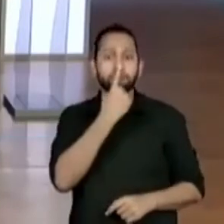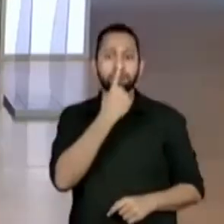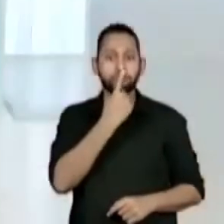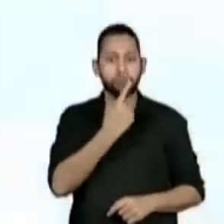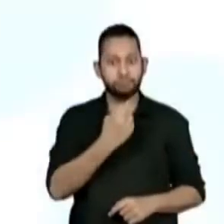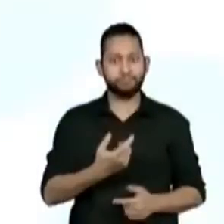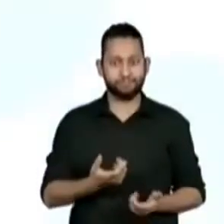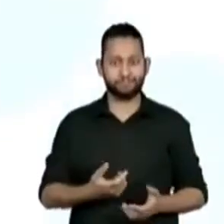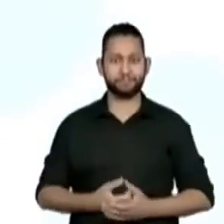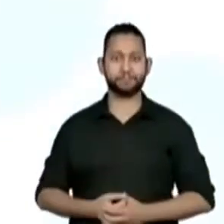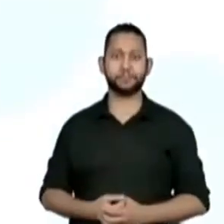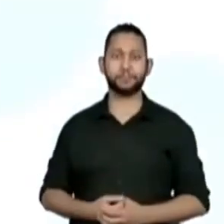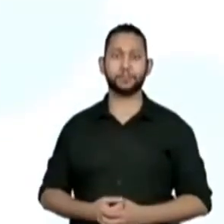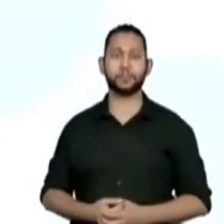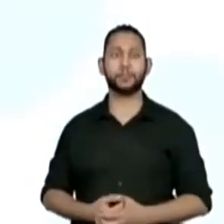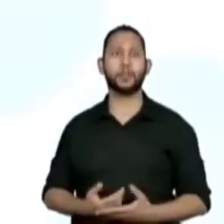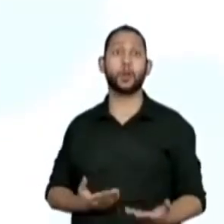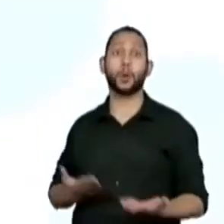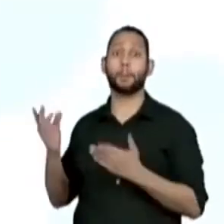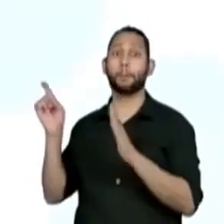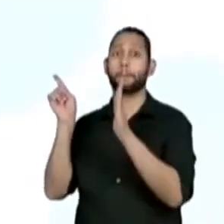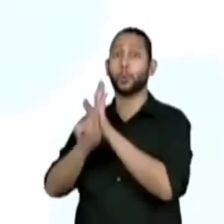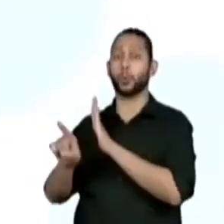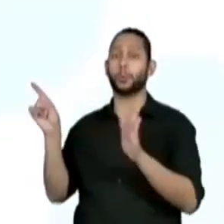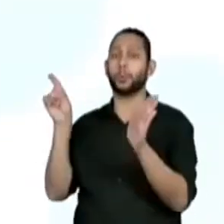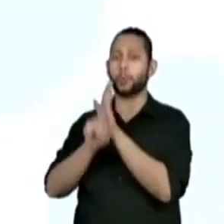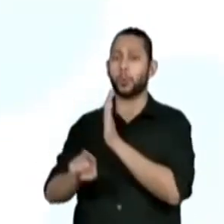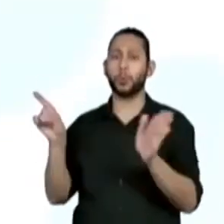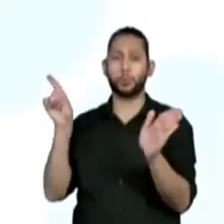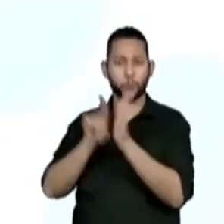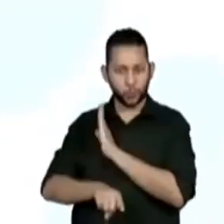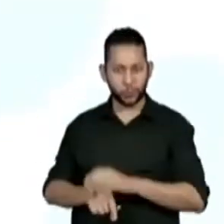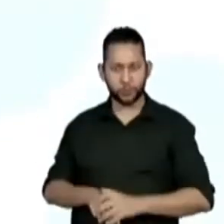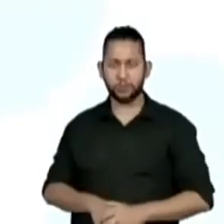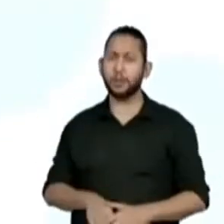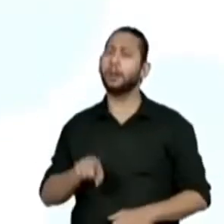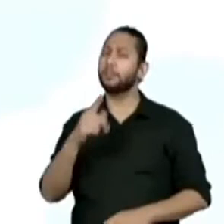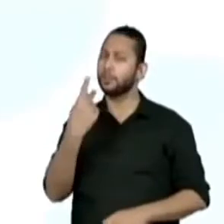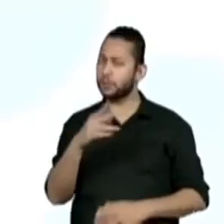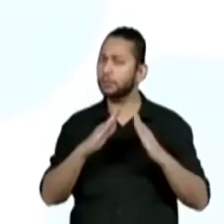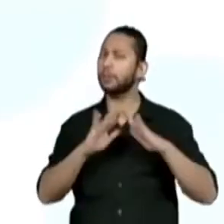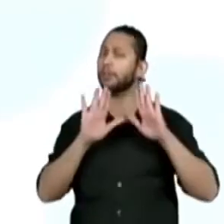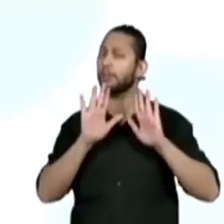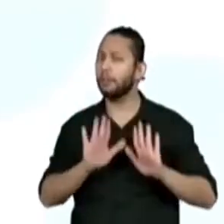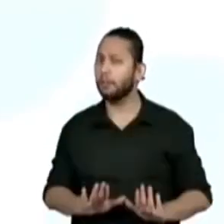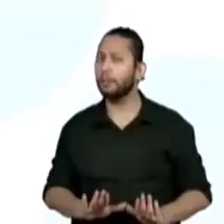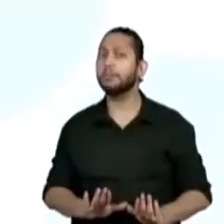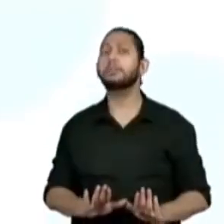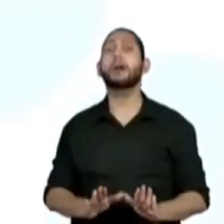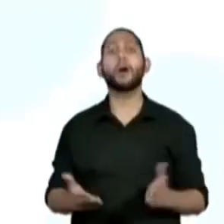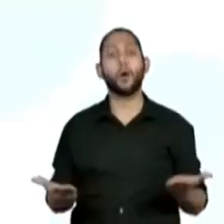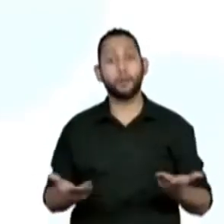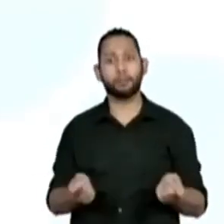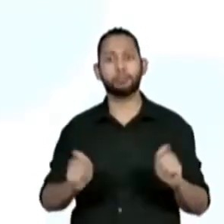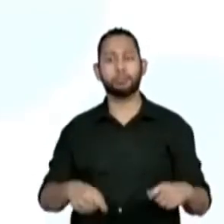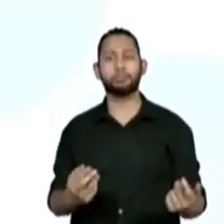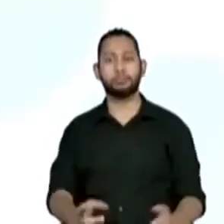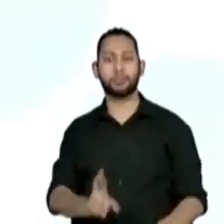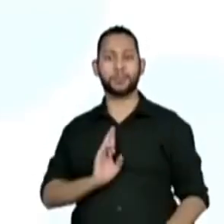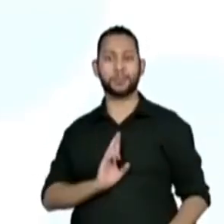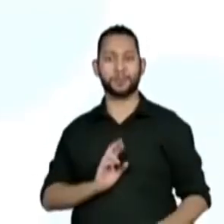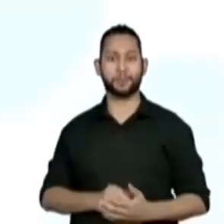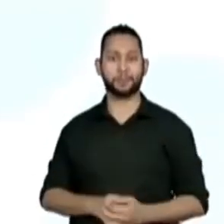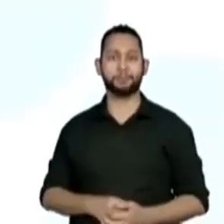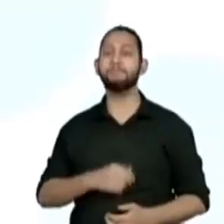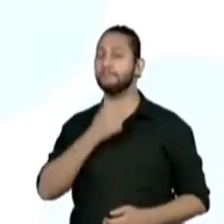galera. Pra você aí do quarto ano que tá em casa, que eu estou vendo que tá em casa, hein? Então, nessa aula, nós vamos estimar a